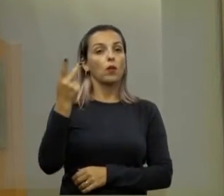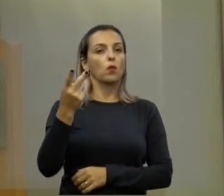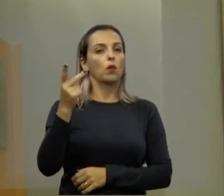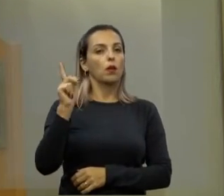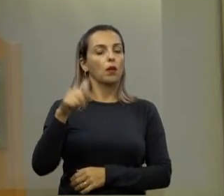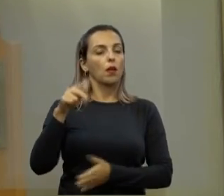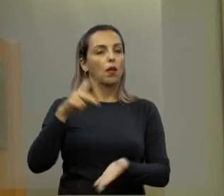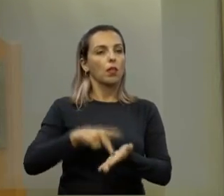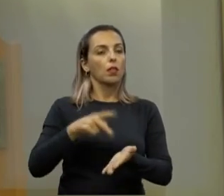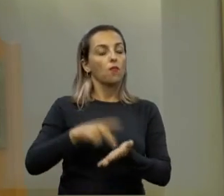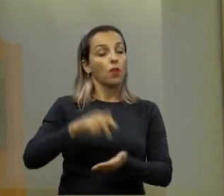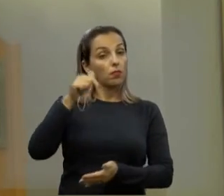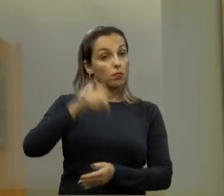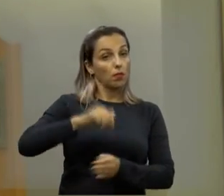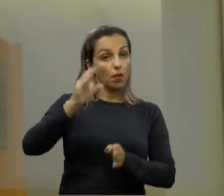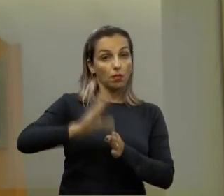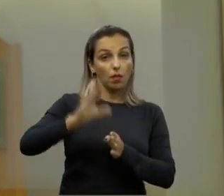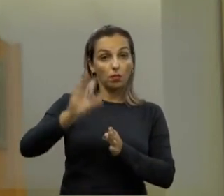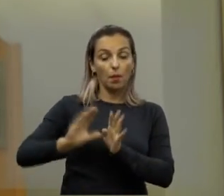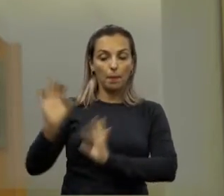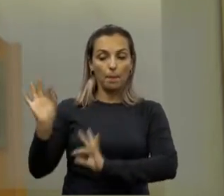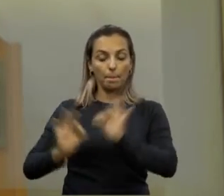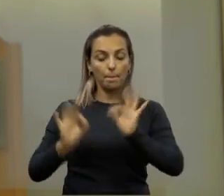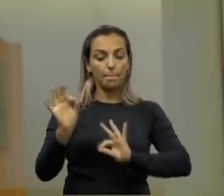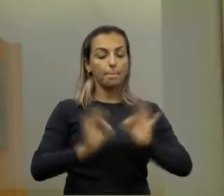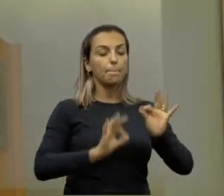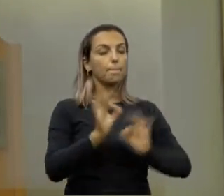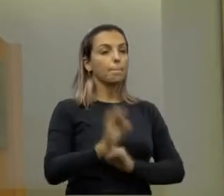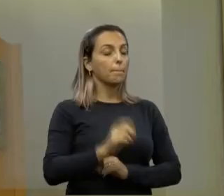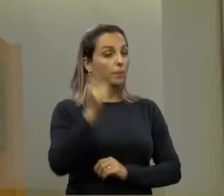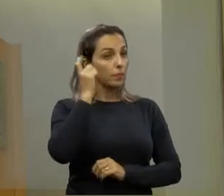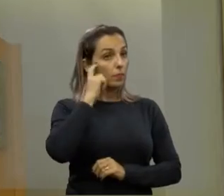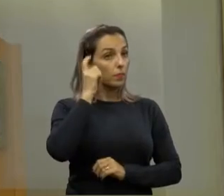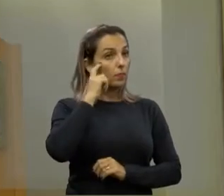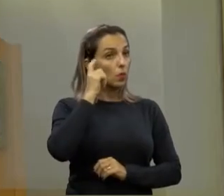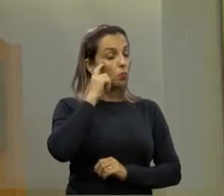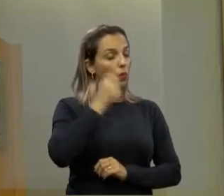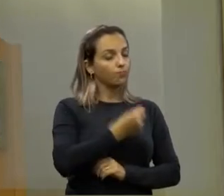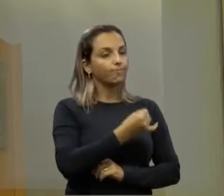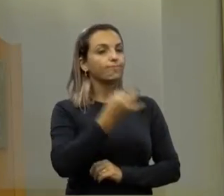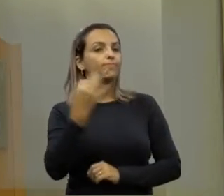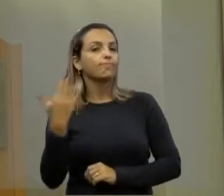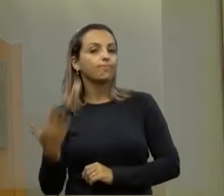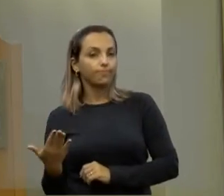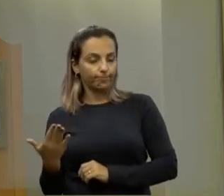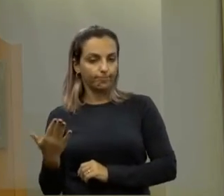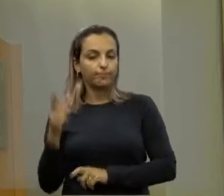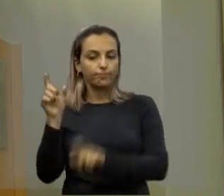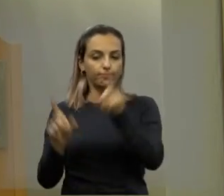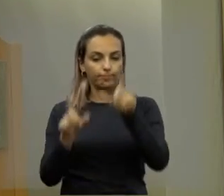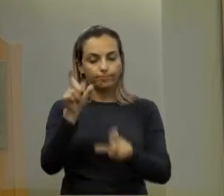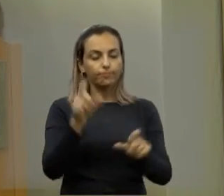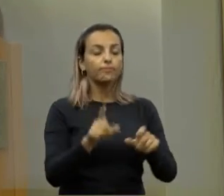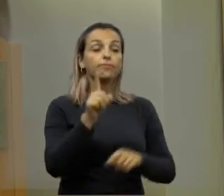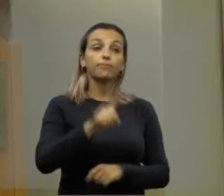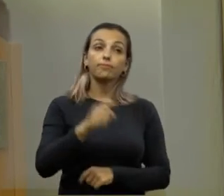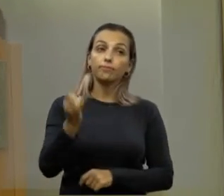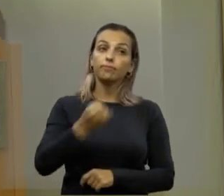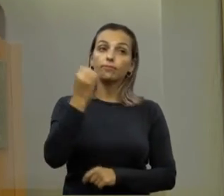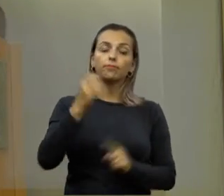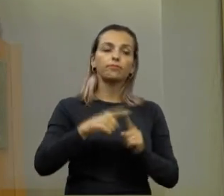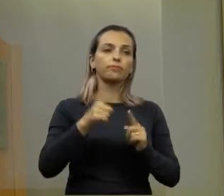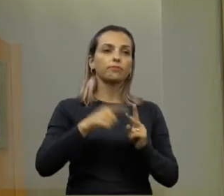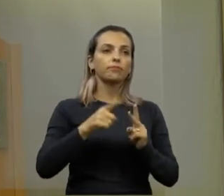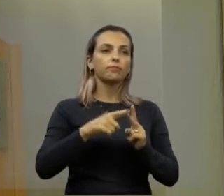vem para casa projetos que foram construídos por várias cabeças por várias mãos esse absolutamente importante segundo